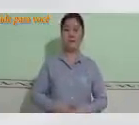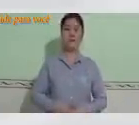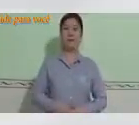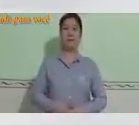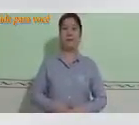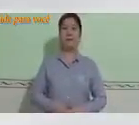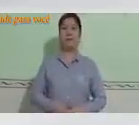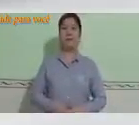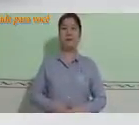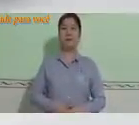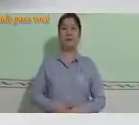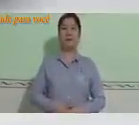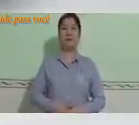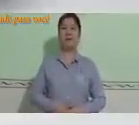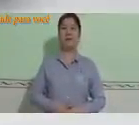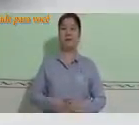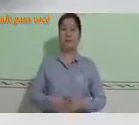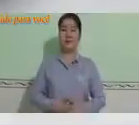da mamadeira.